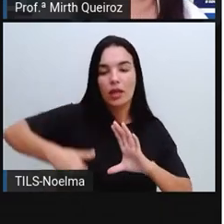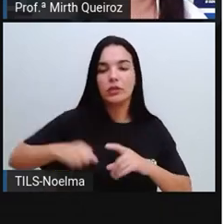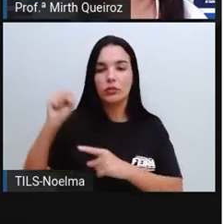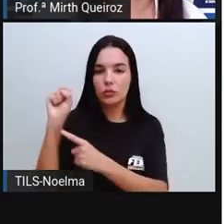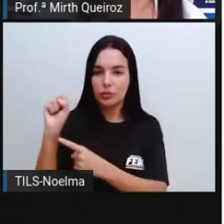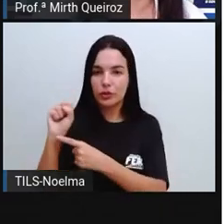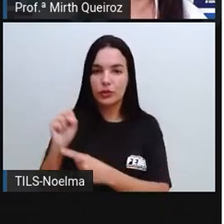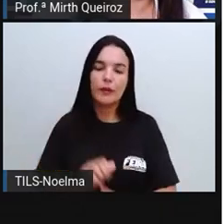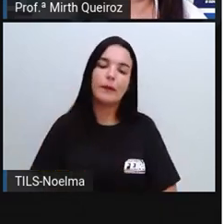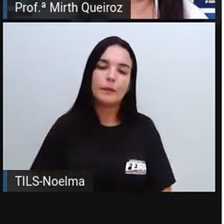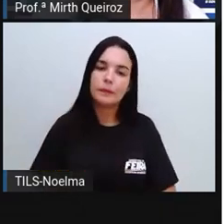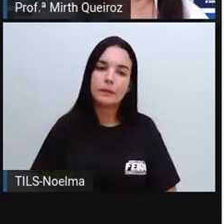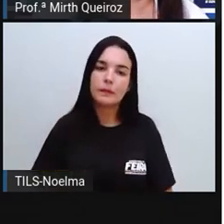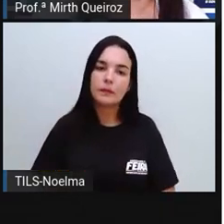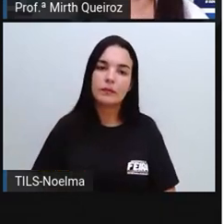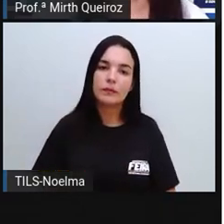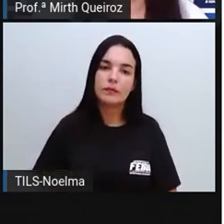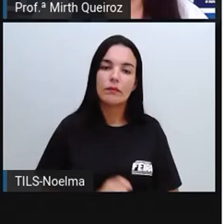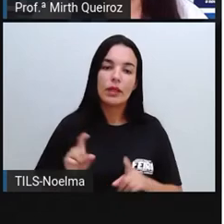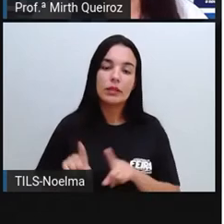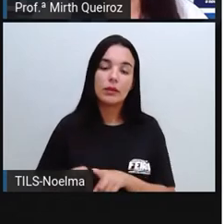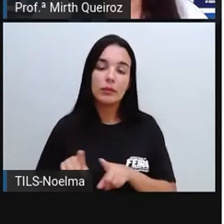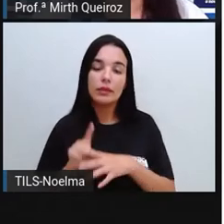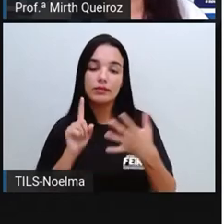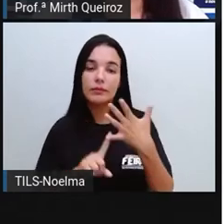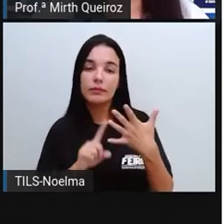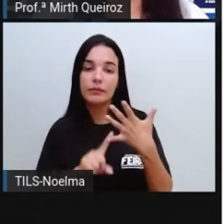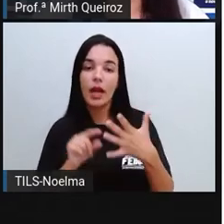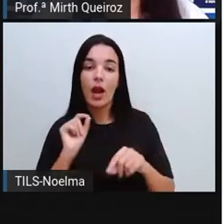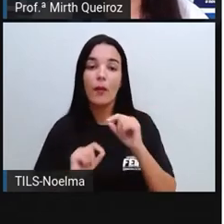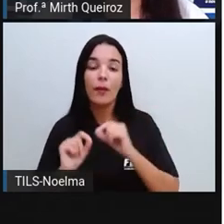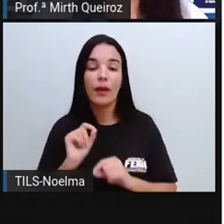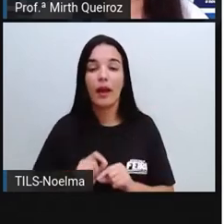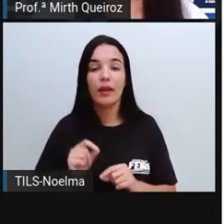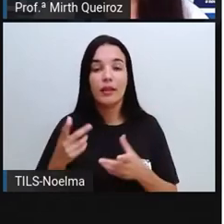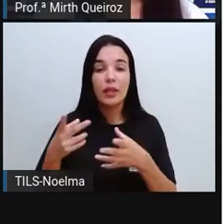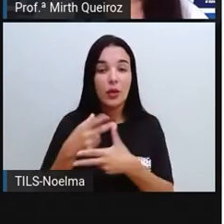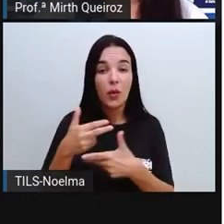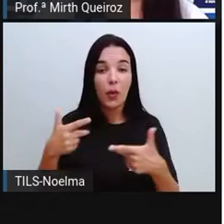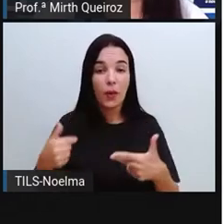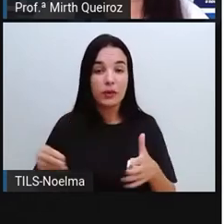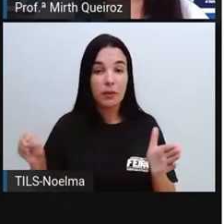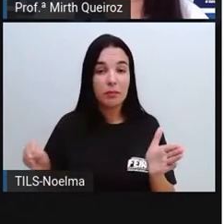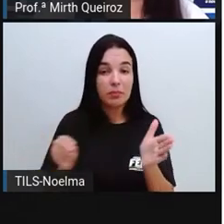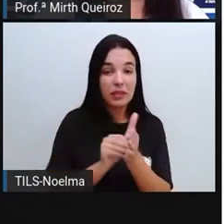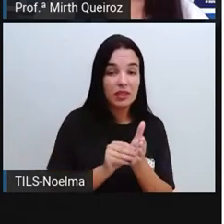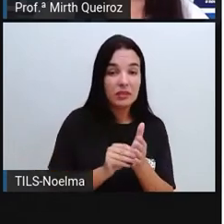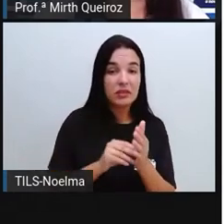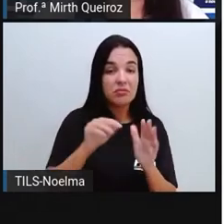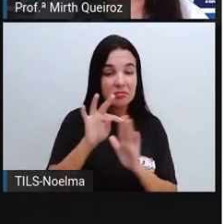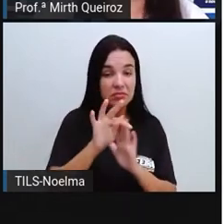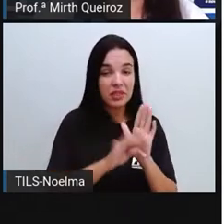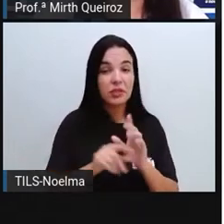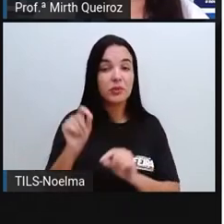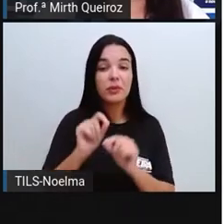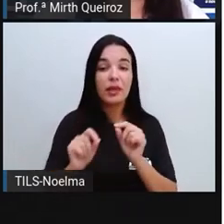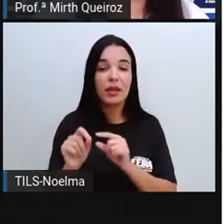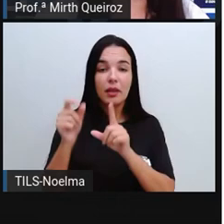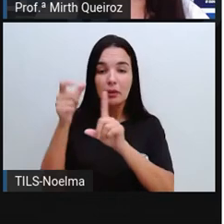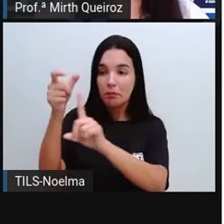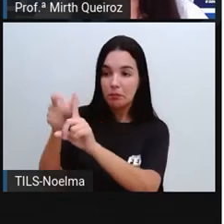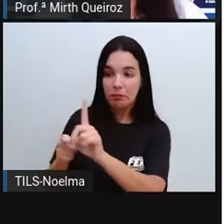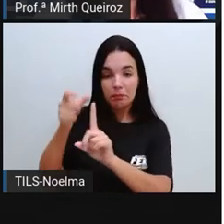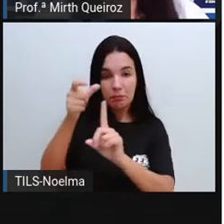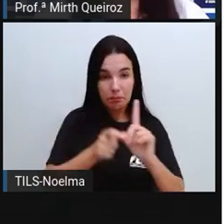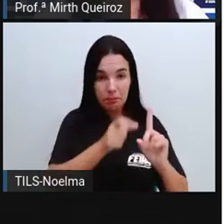substantivo. Nós vamos encontrar também os elementos que estão presentes na narrativa, né? Como o relato pessoal se trata também